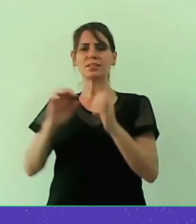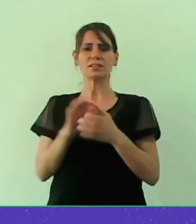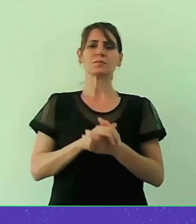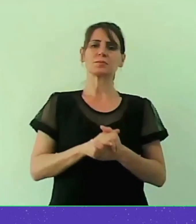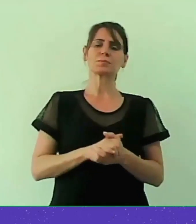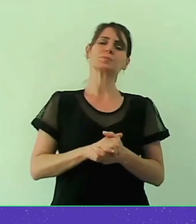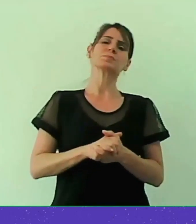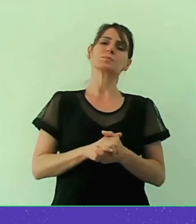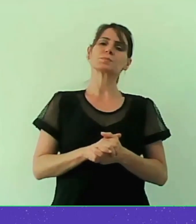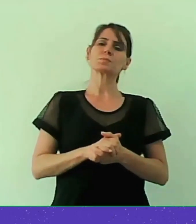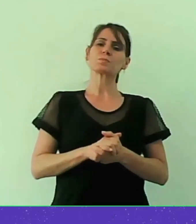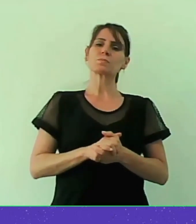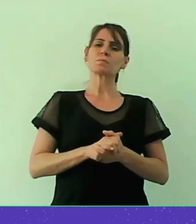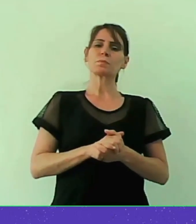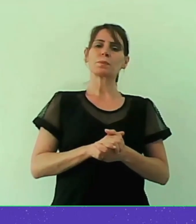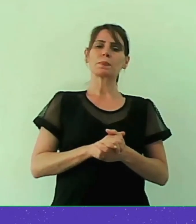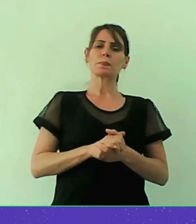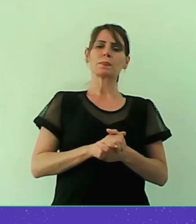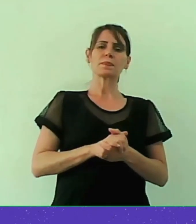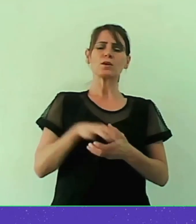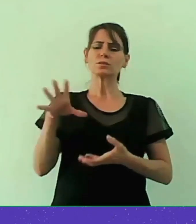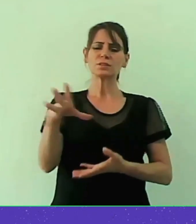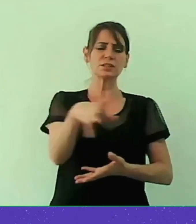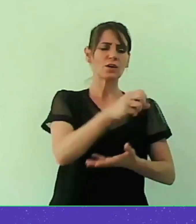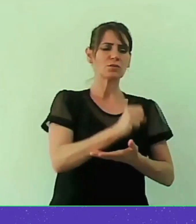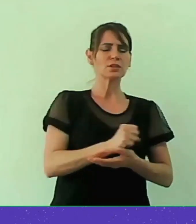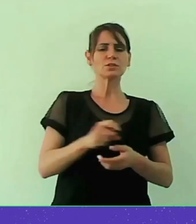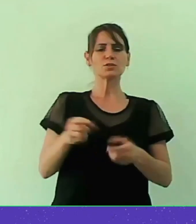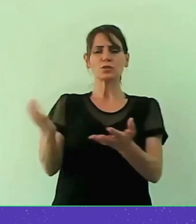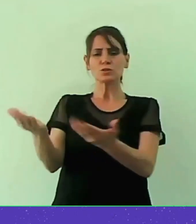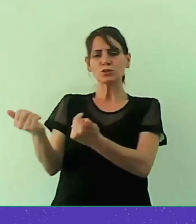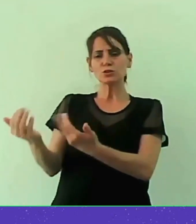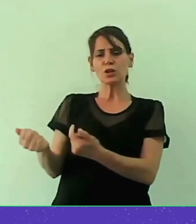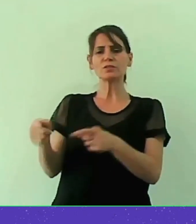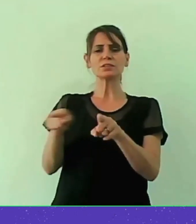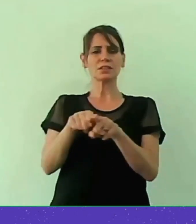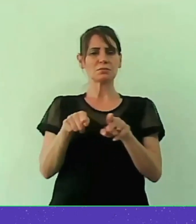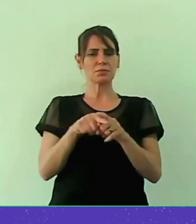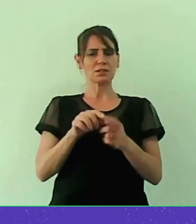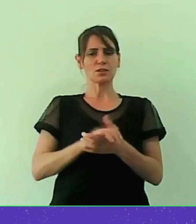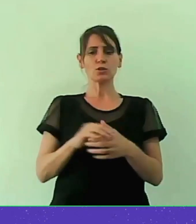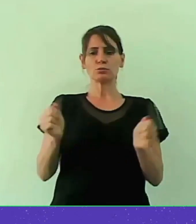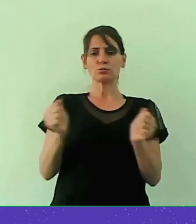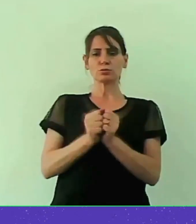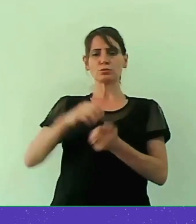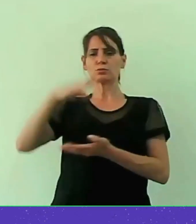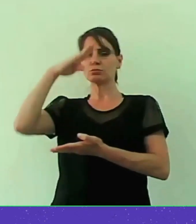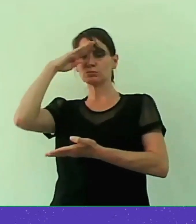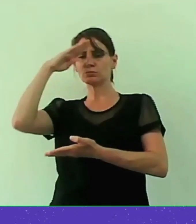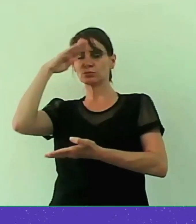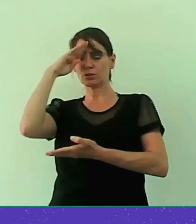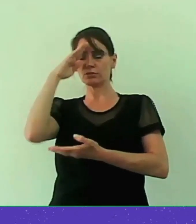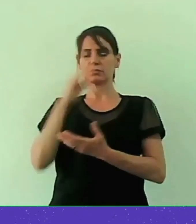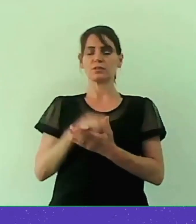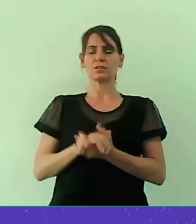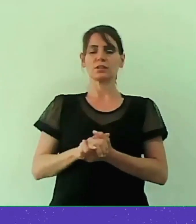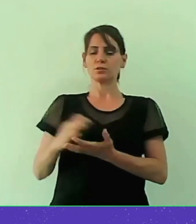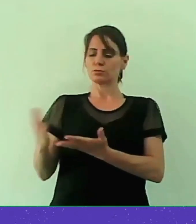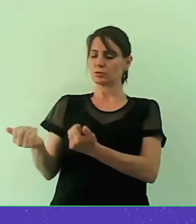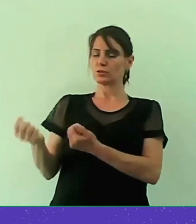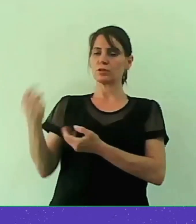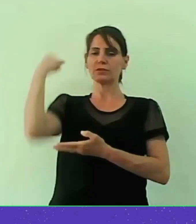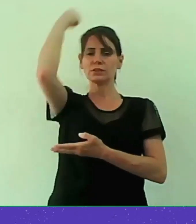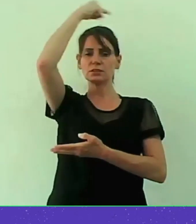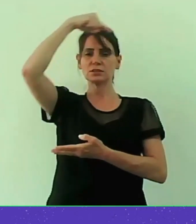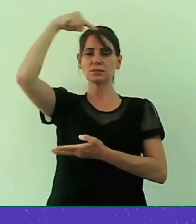Estão trazendo muitos desses jovens também para a formação do exército de jovens santos de Deus. Tudo isso